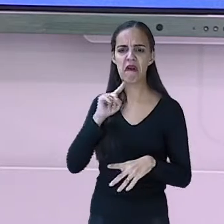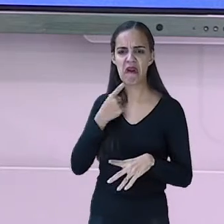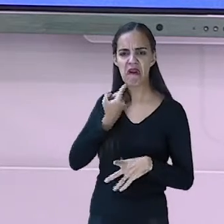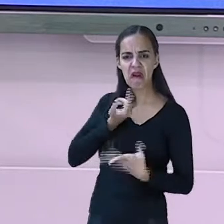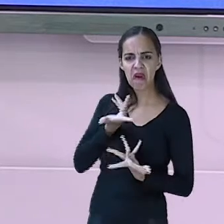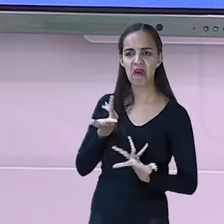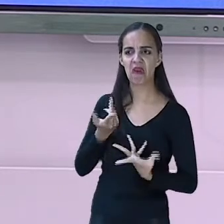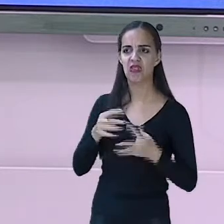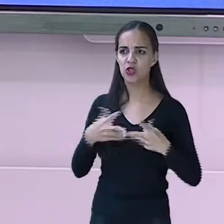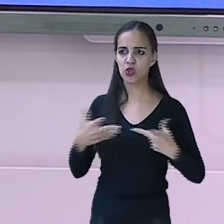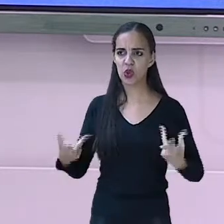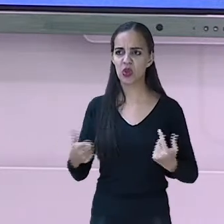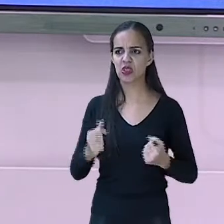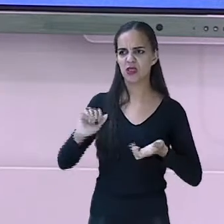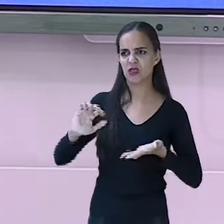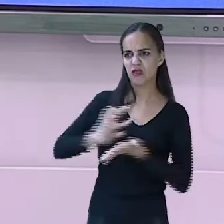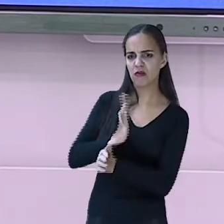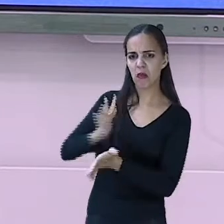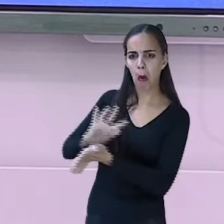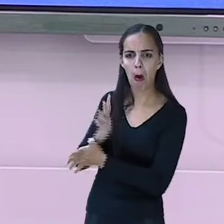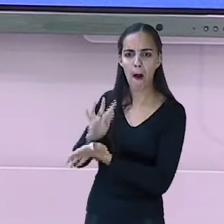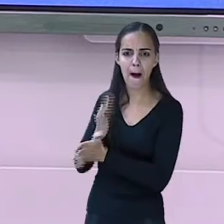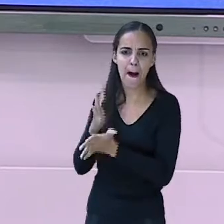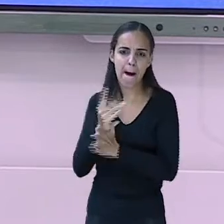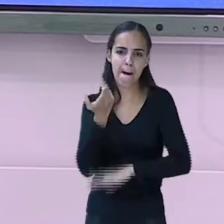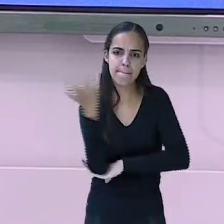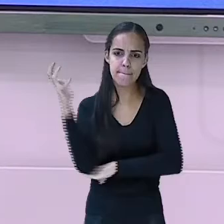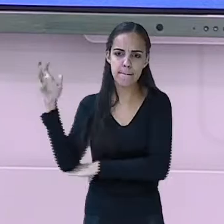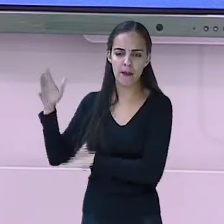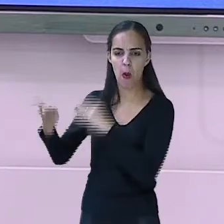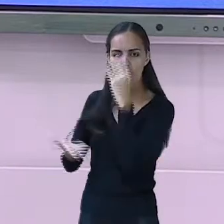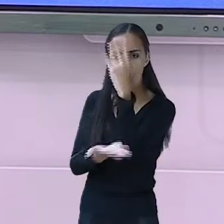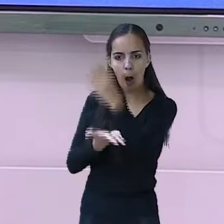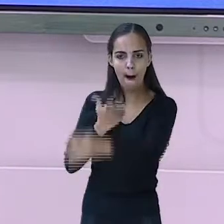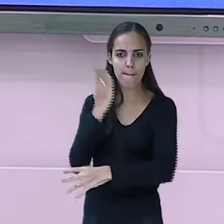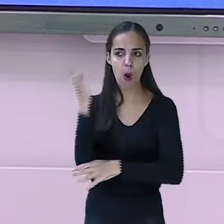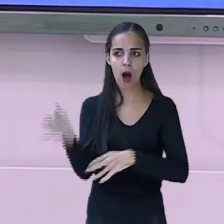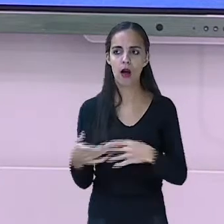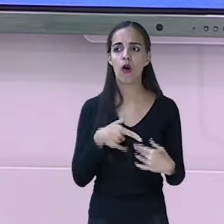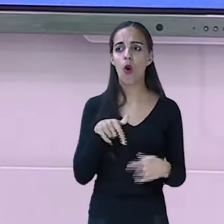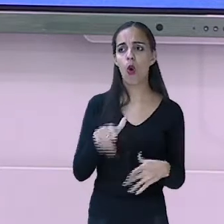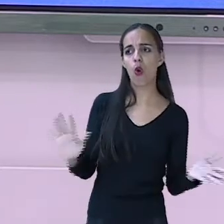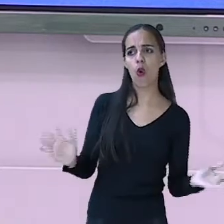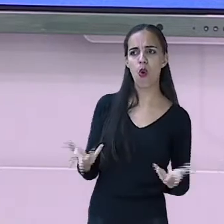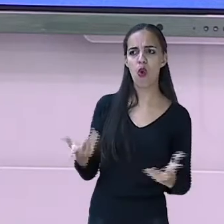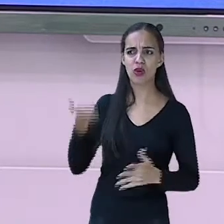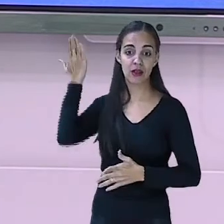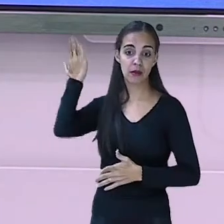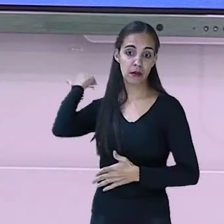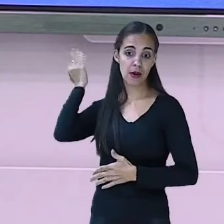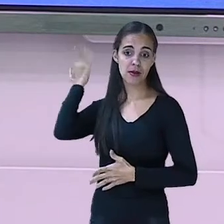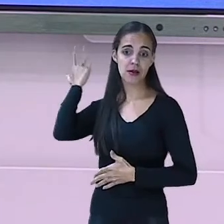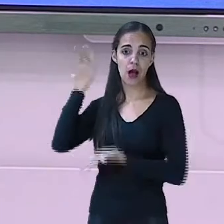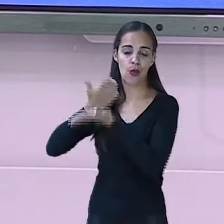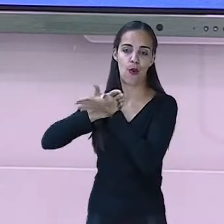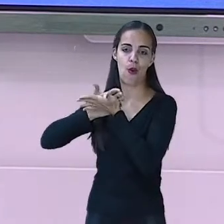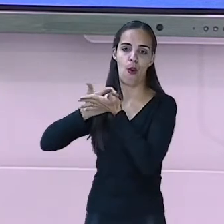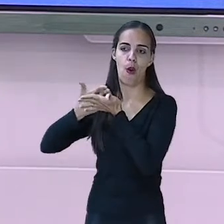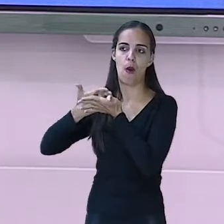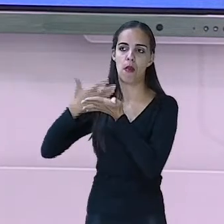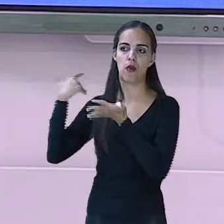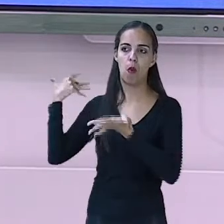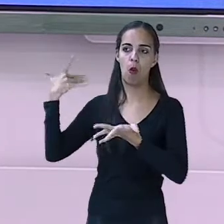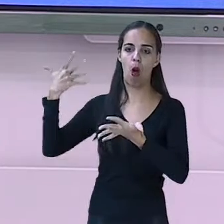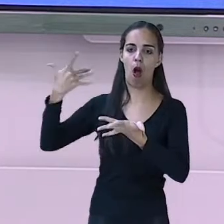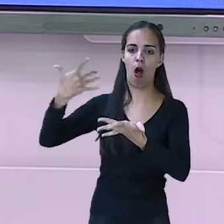esta leitura, esta avaliação, nós não estamos considerando somente a cidade onde